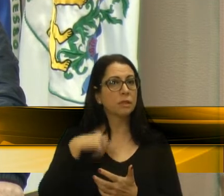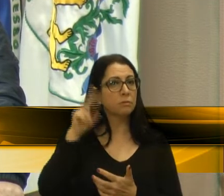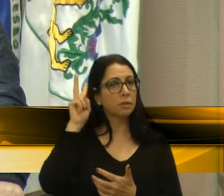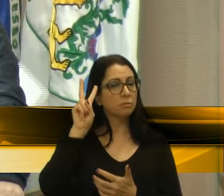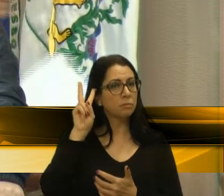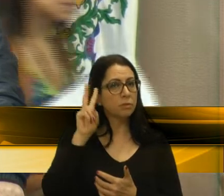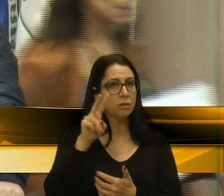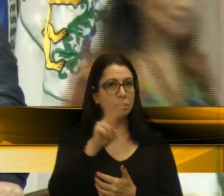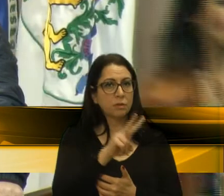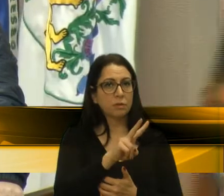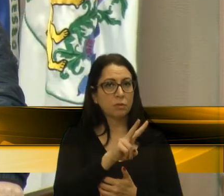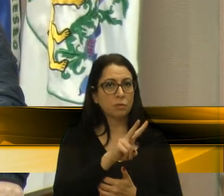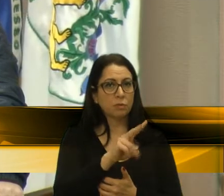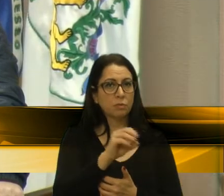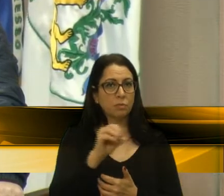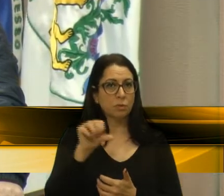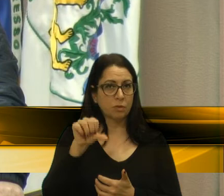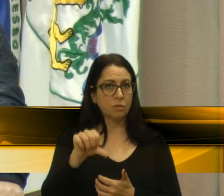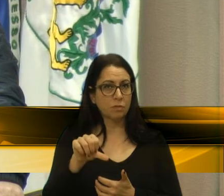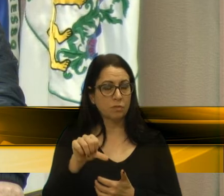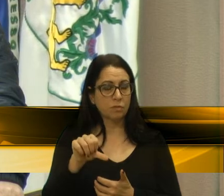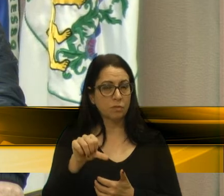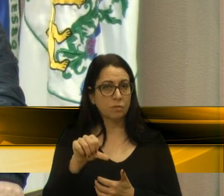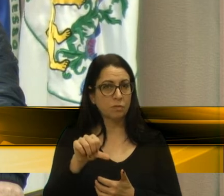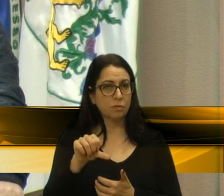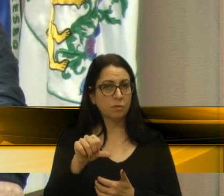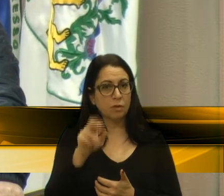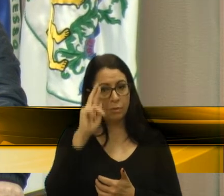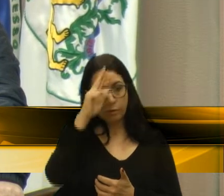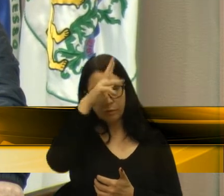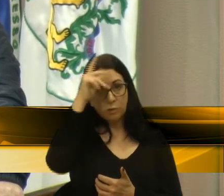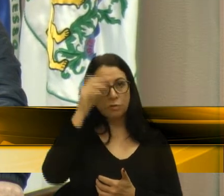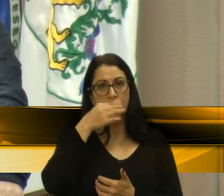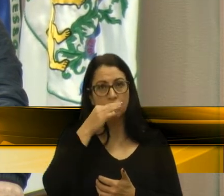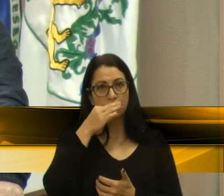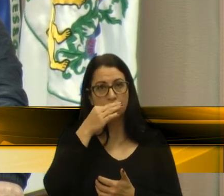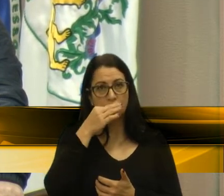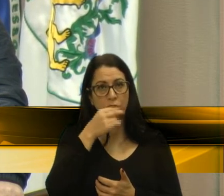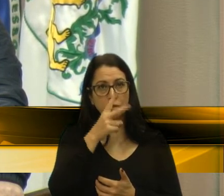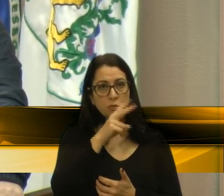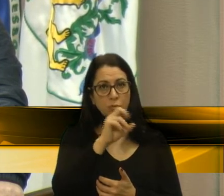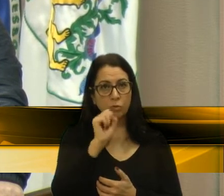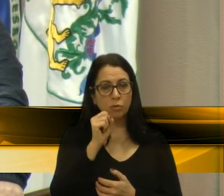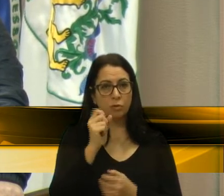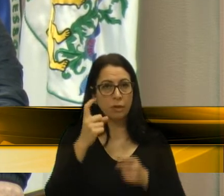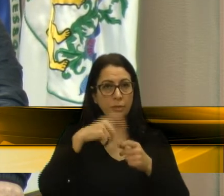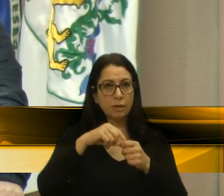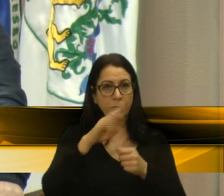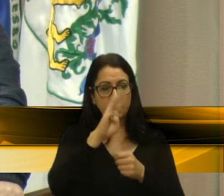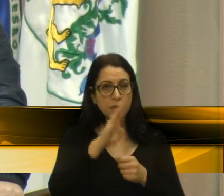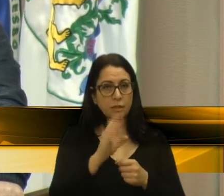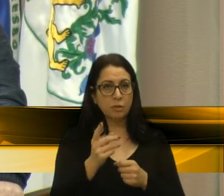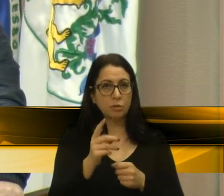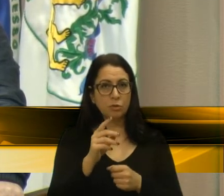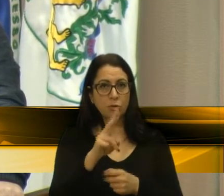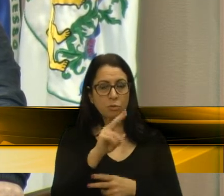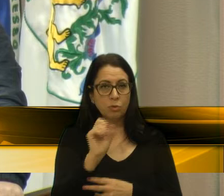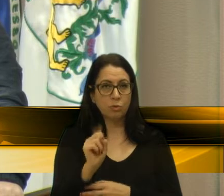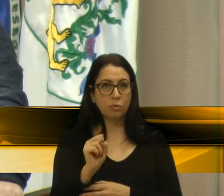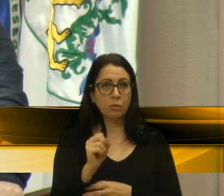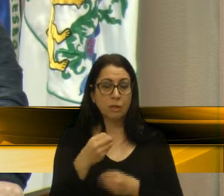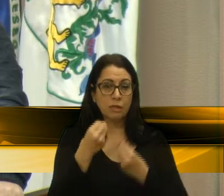em 2009, né, vereador Frisso, a Prefeitura de Caxias, 2008 foi capital brasileira da cultura e entregou o